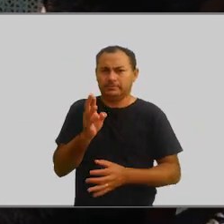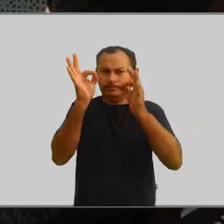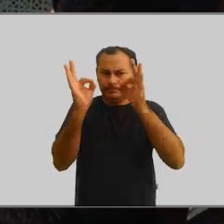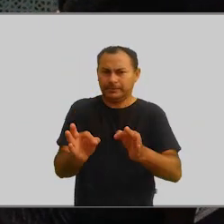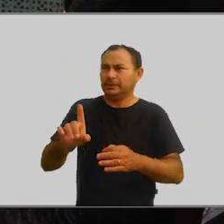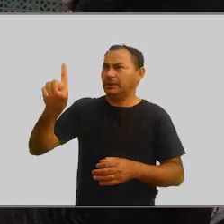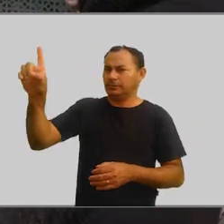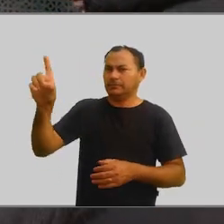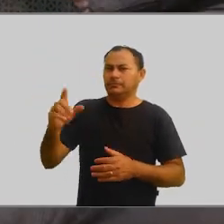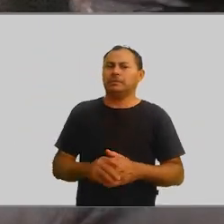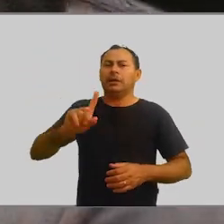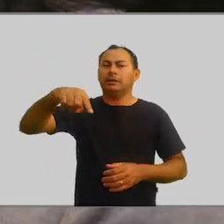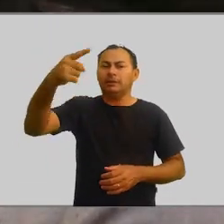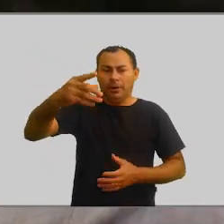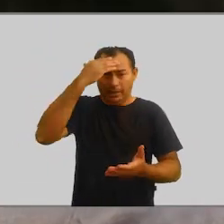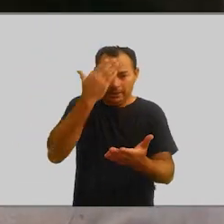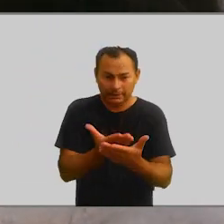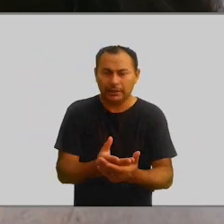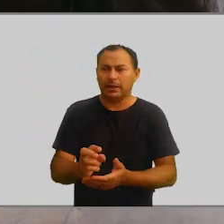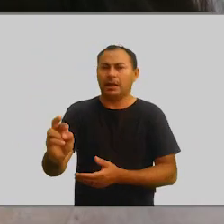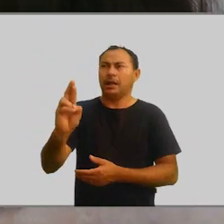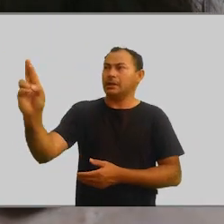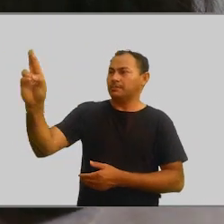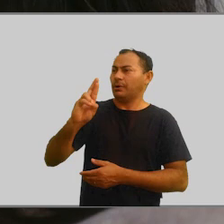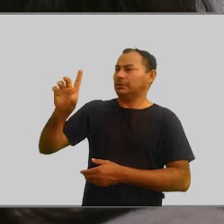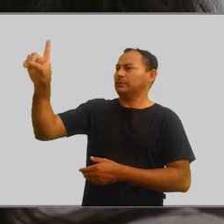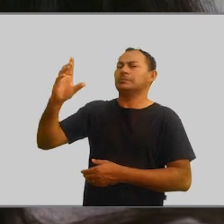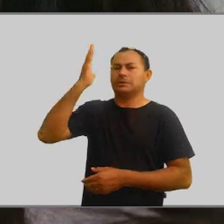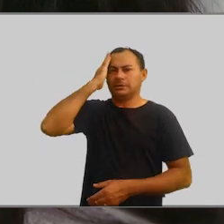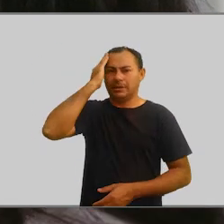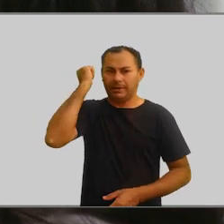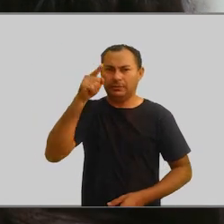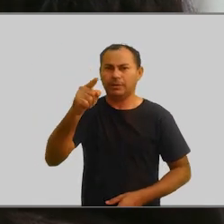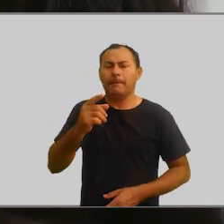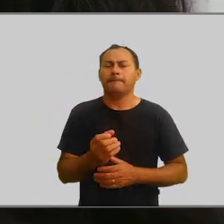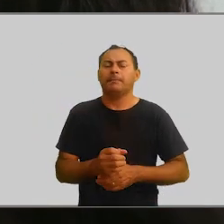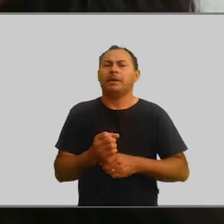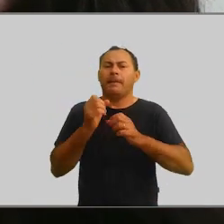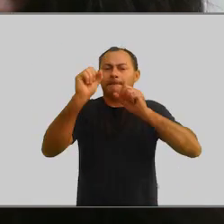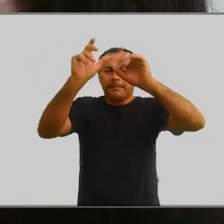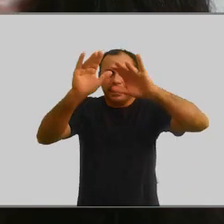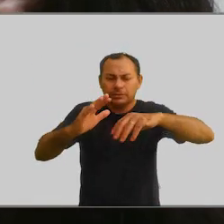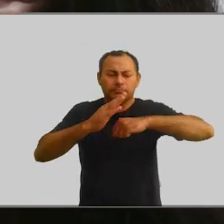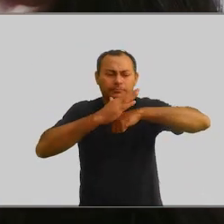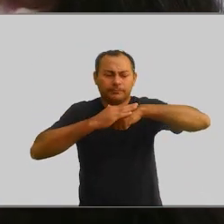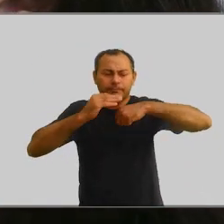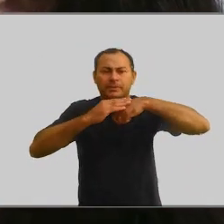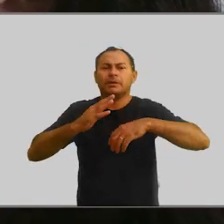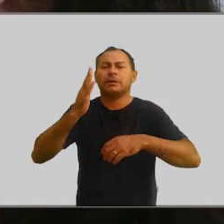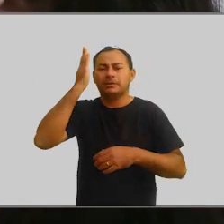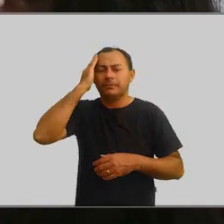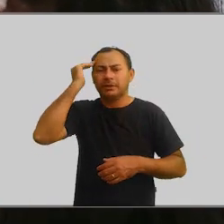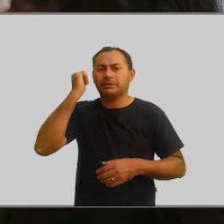respostas certas de Deus. E depois de crer nas respostas de Deus, você descobrirá a bênção e o consolo, porque terá